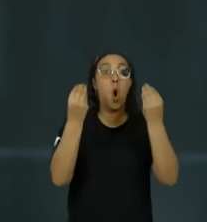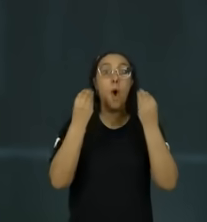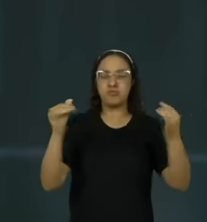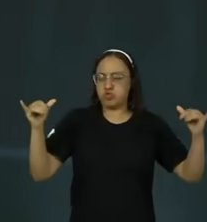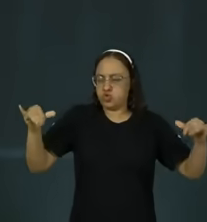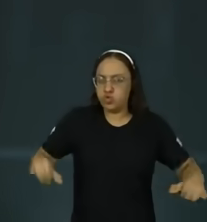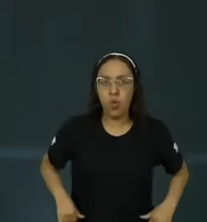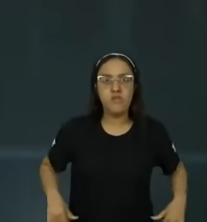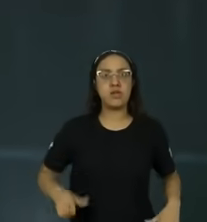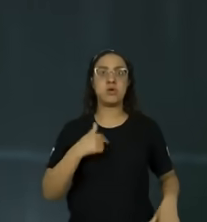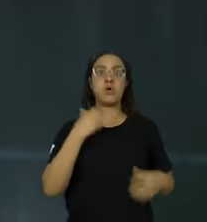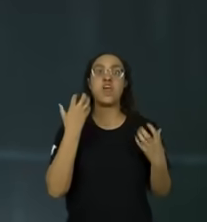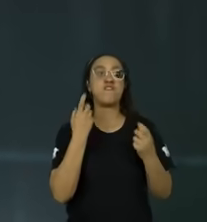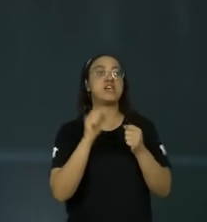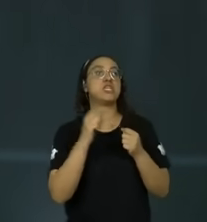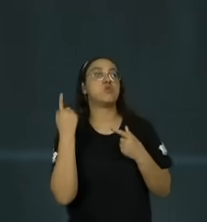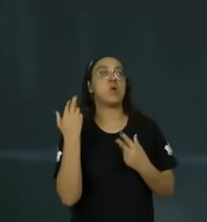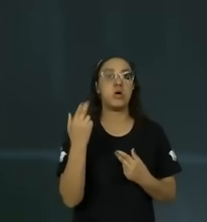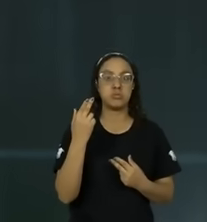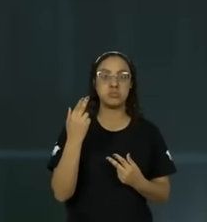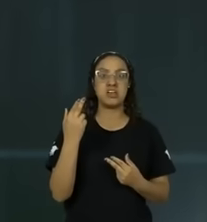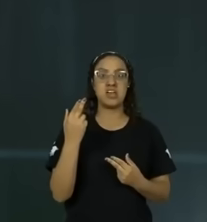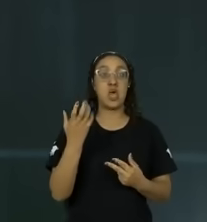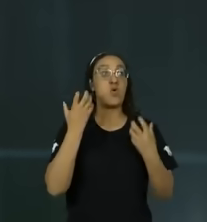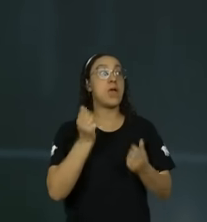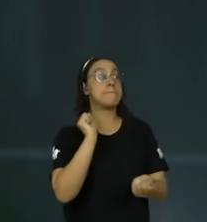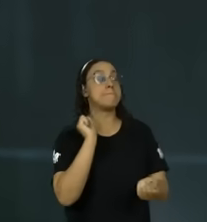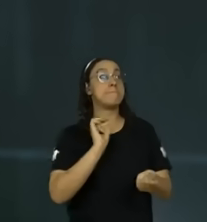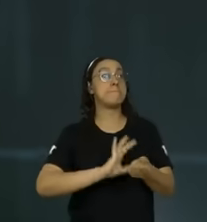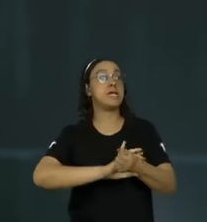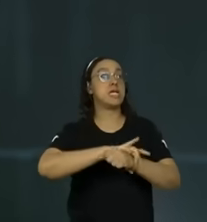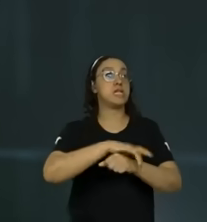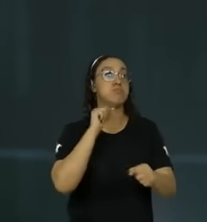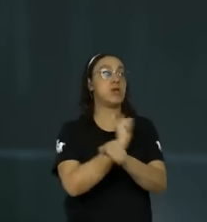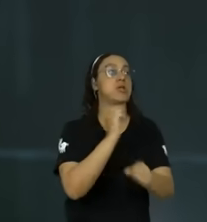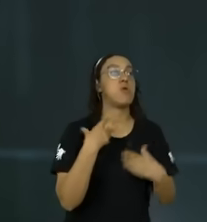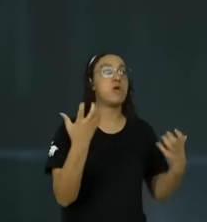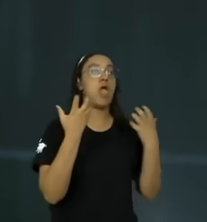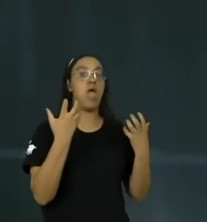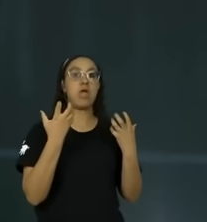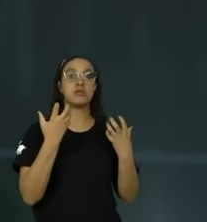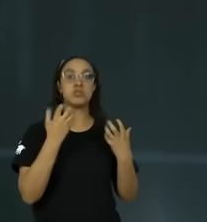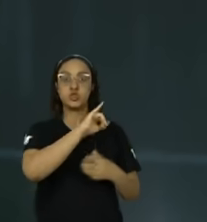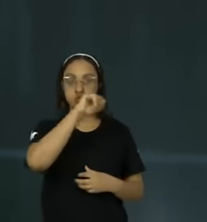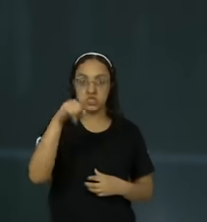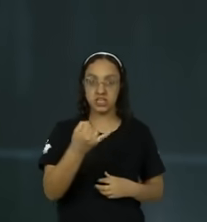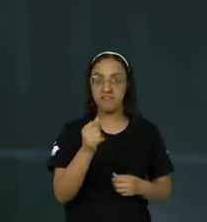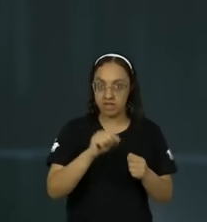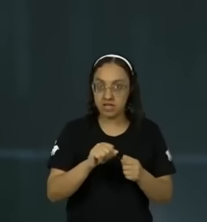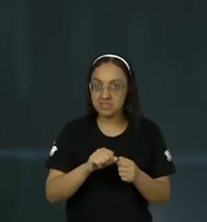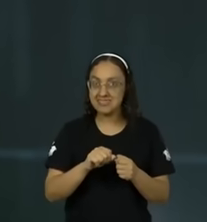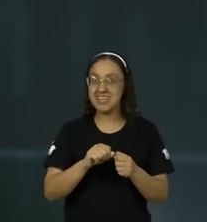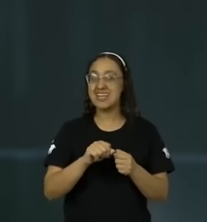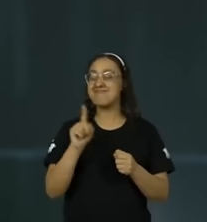buraco. Batam neles, prendam eles. José tinha todas as razões para ser um